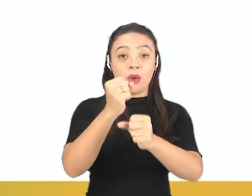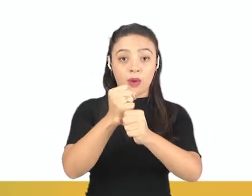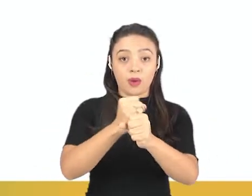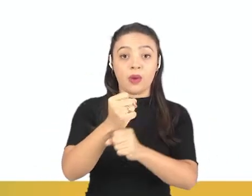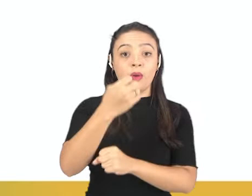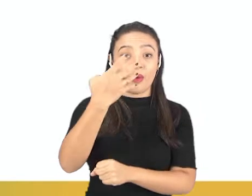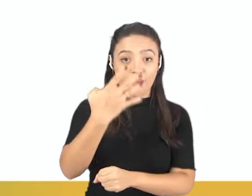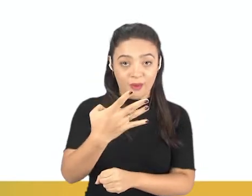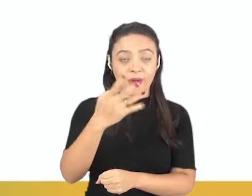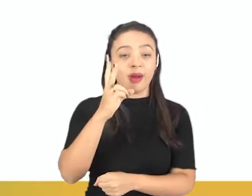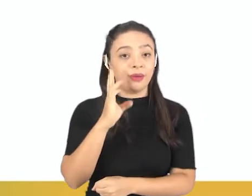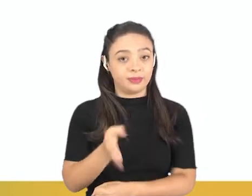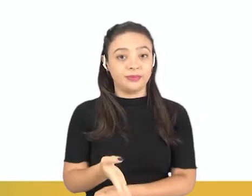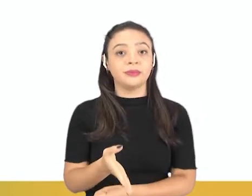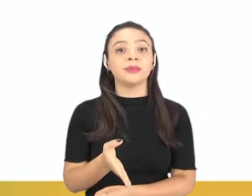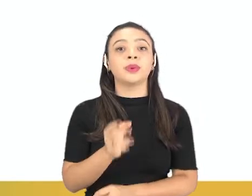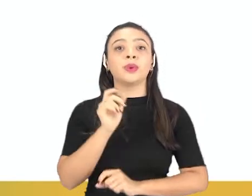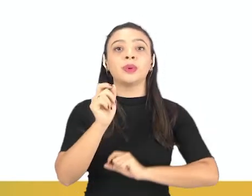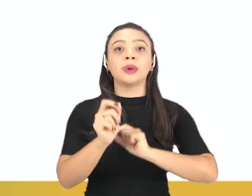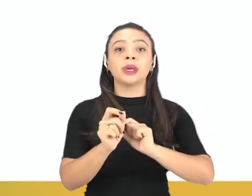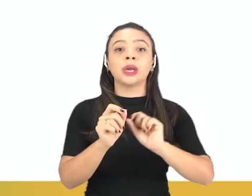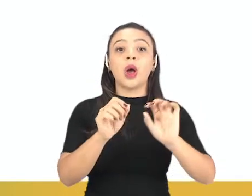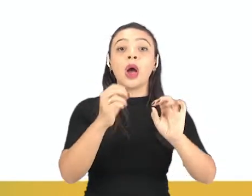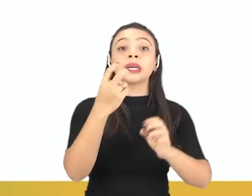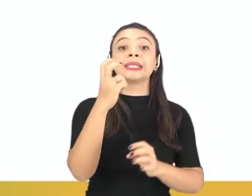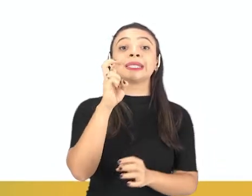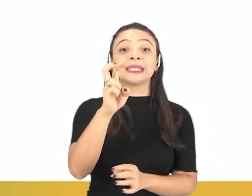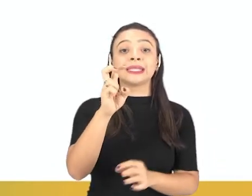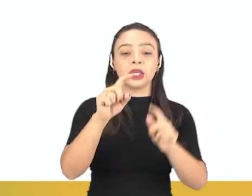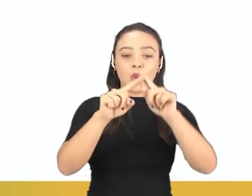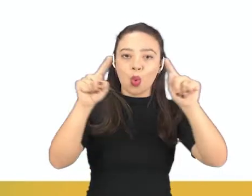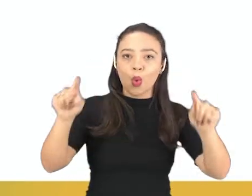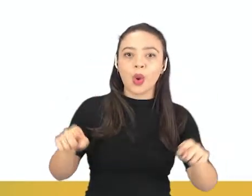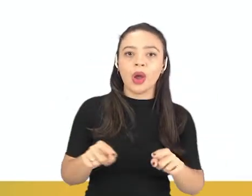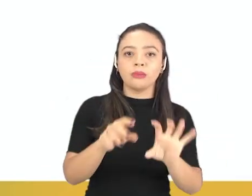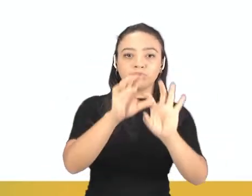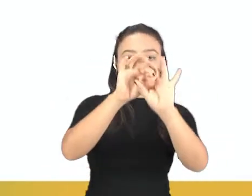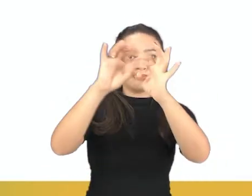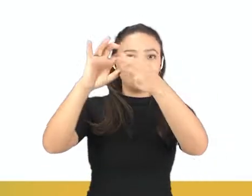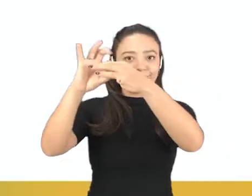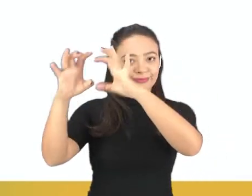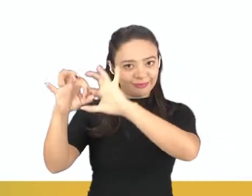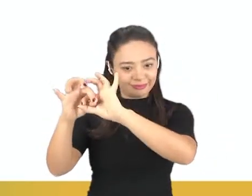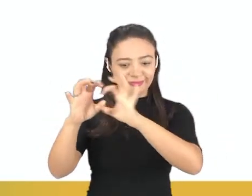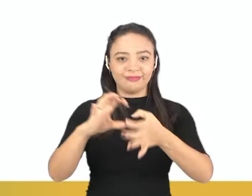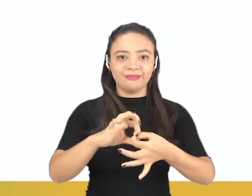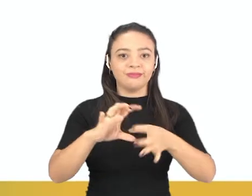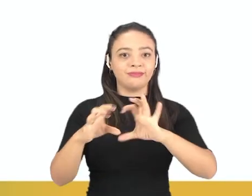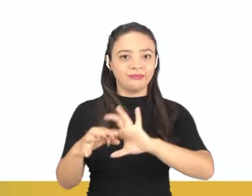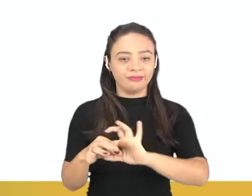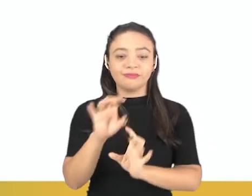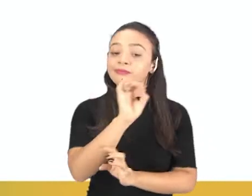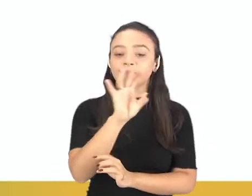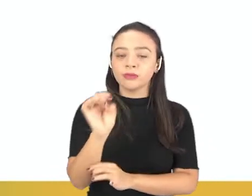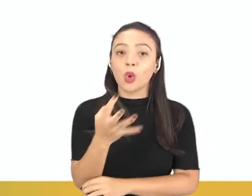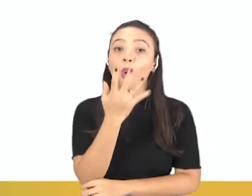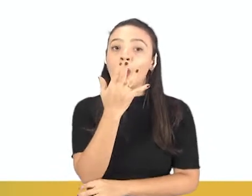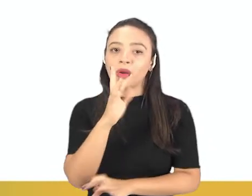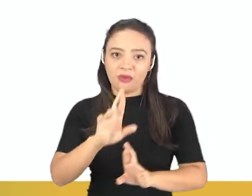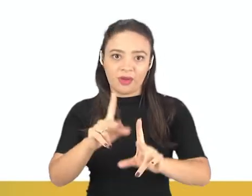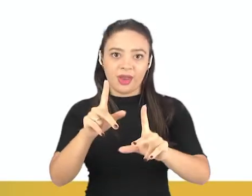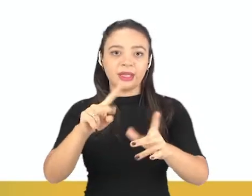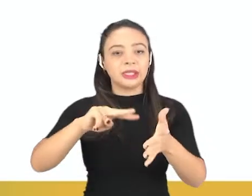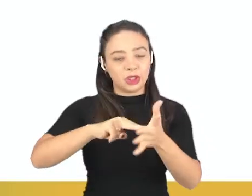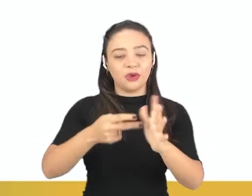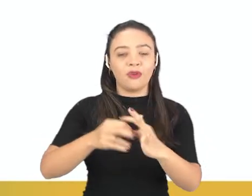anos é formado aí pela junção né 15 circunferências cada uma de uma cor representando aí cada uma um